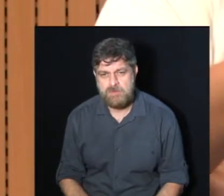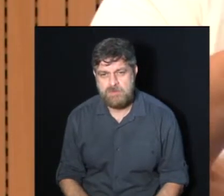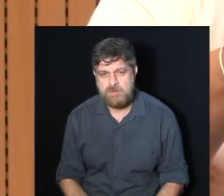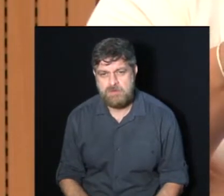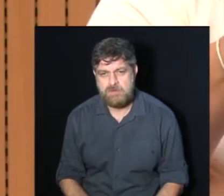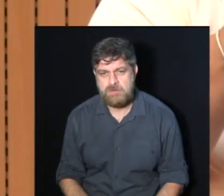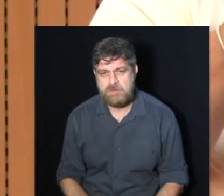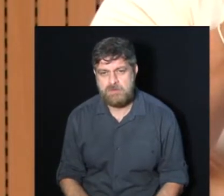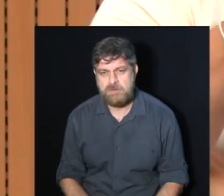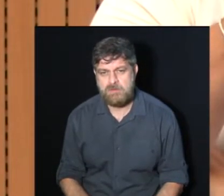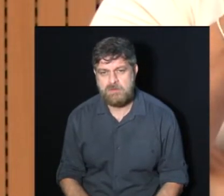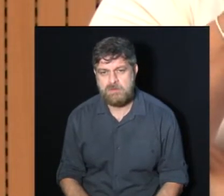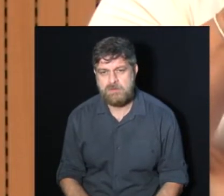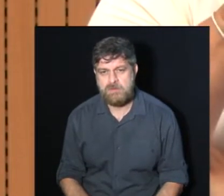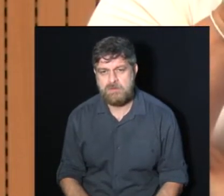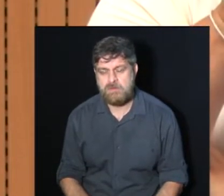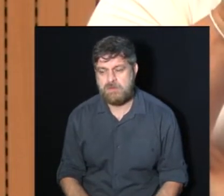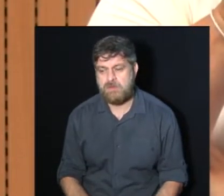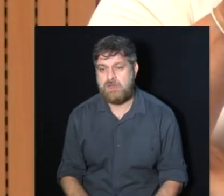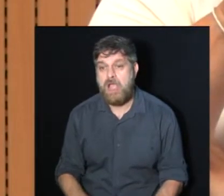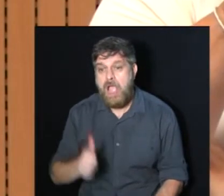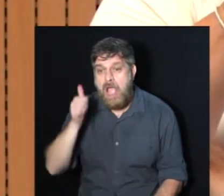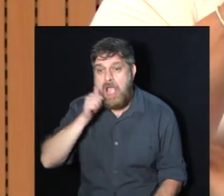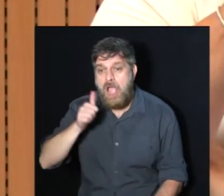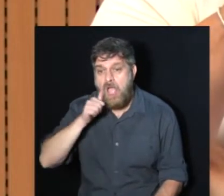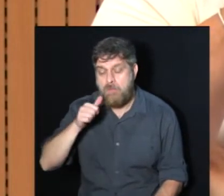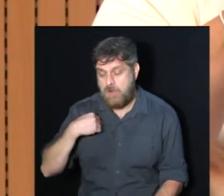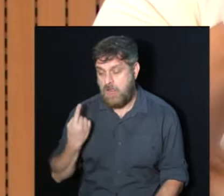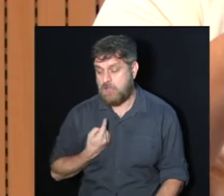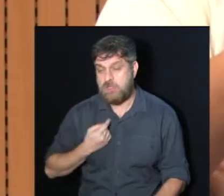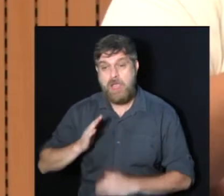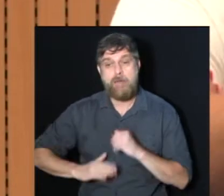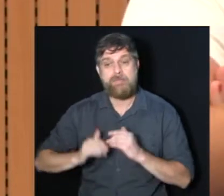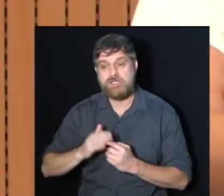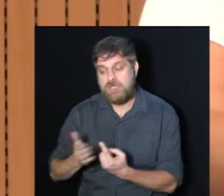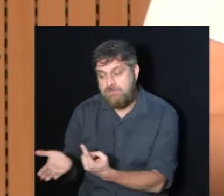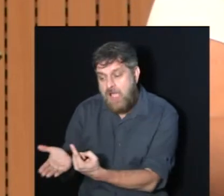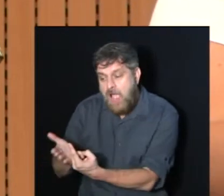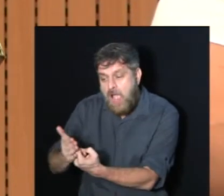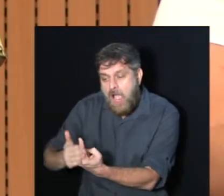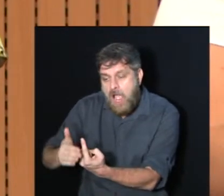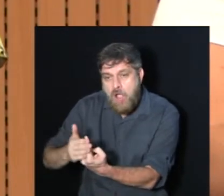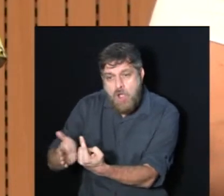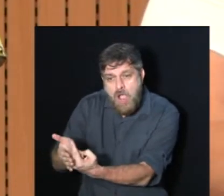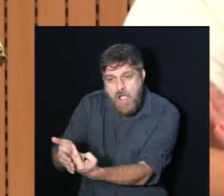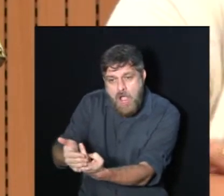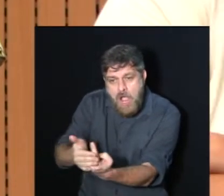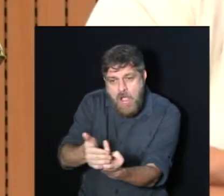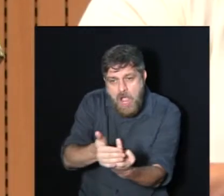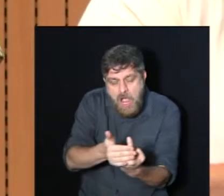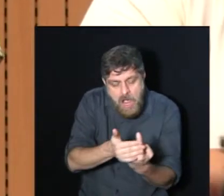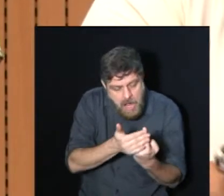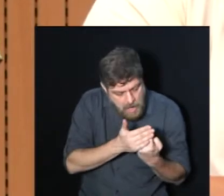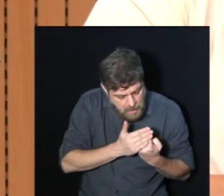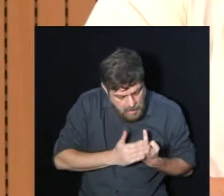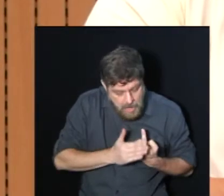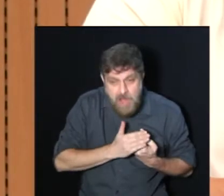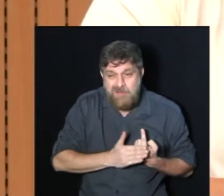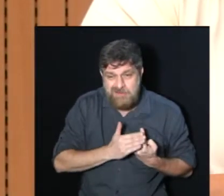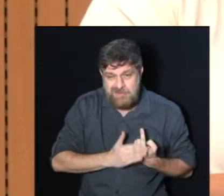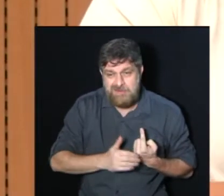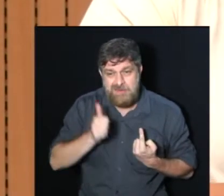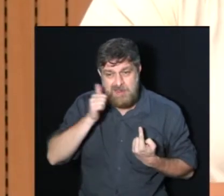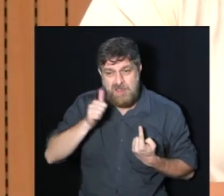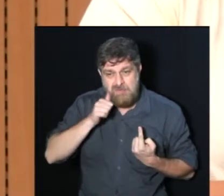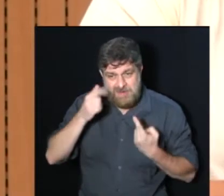Como acolher essas mulheres nessas diversas violências, nessas diversas situações? Nós